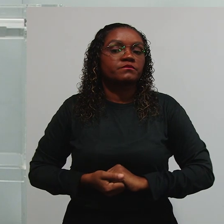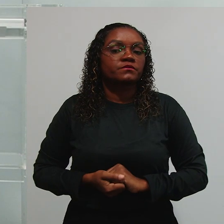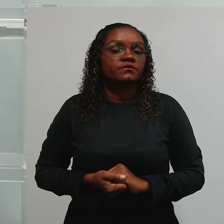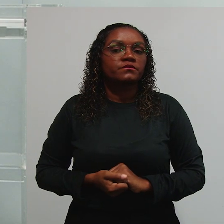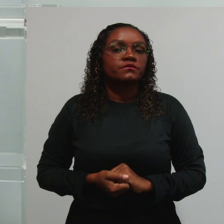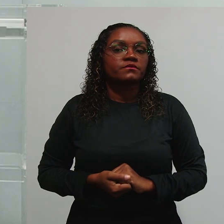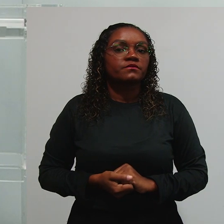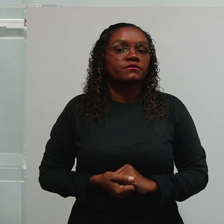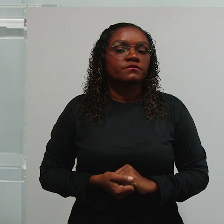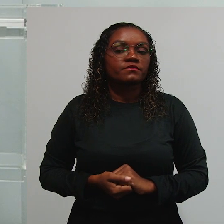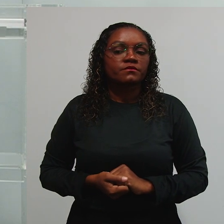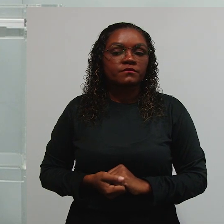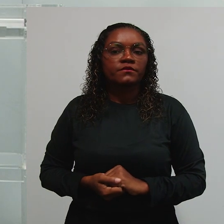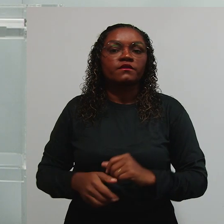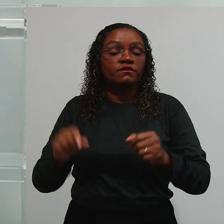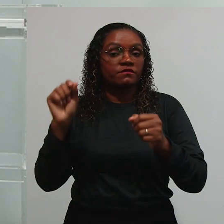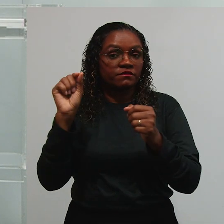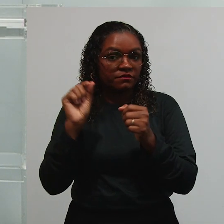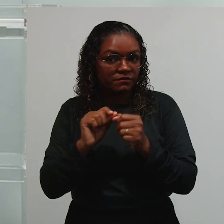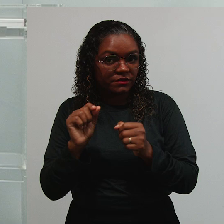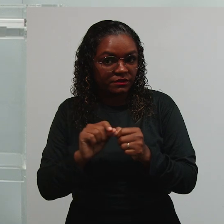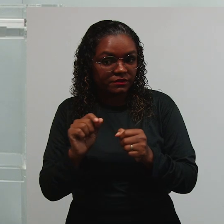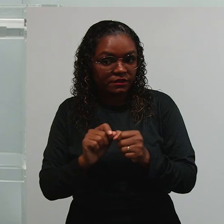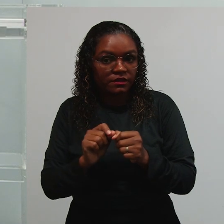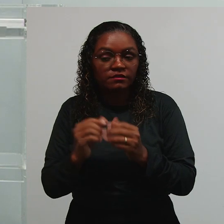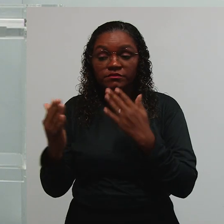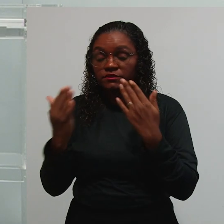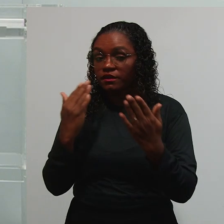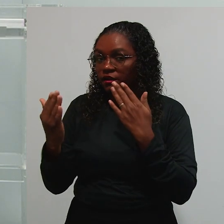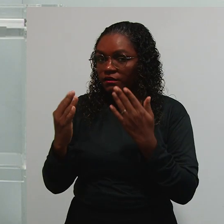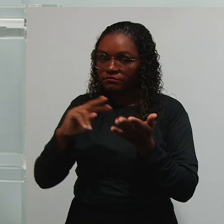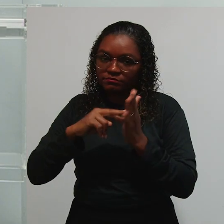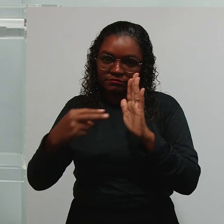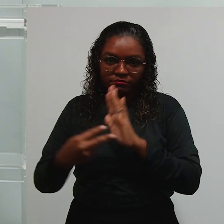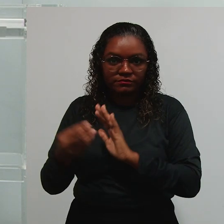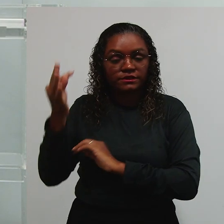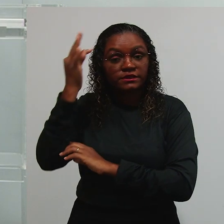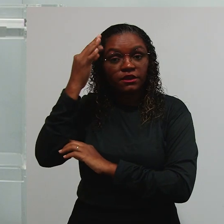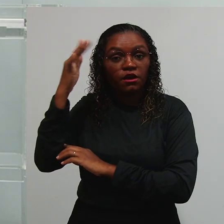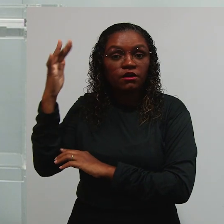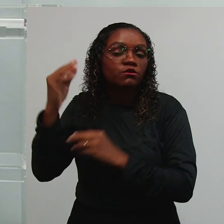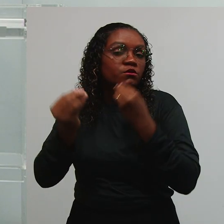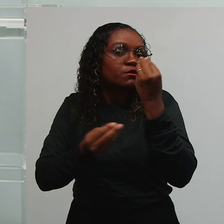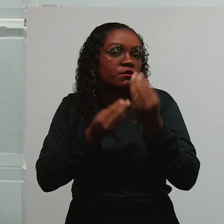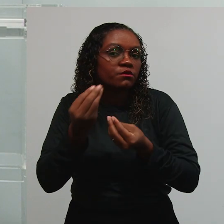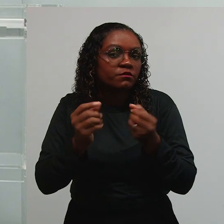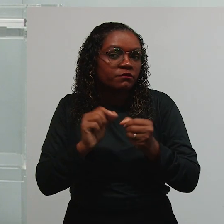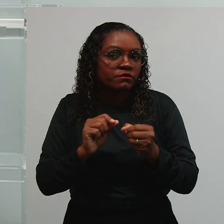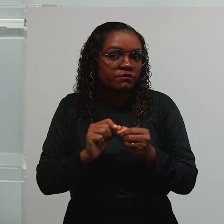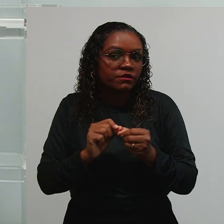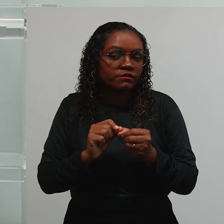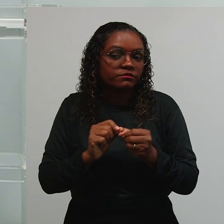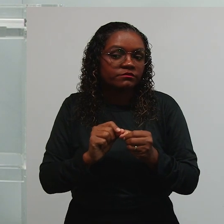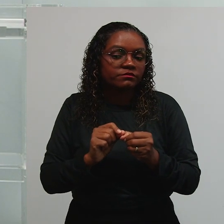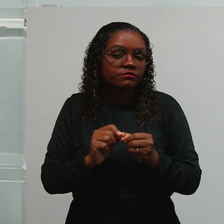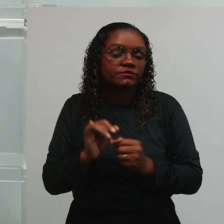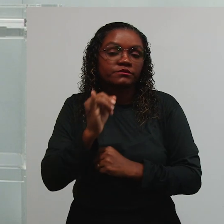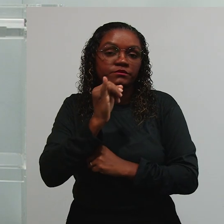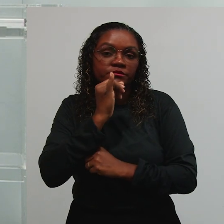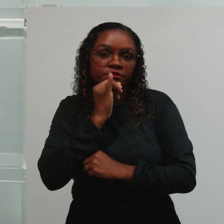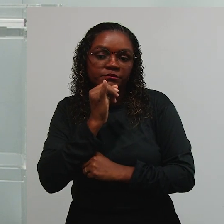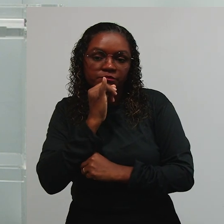texto é importante que você faça um diálogo teórico, tá? Qual que é esse diálogo teórico? Você tem que